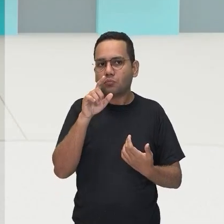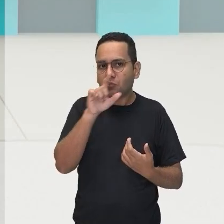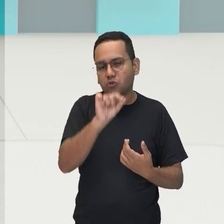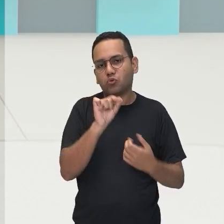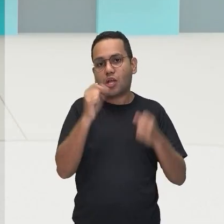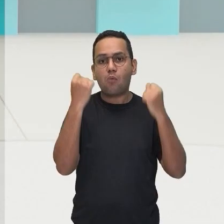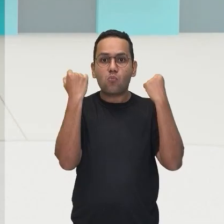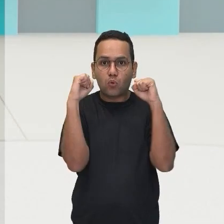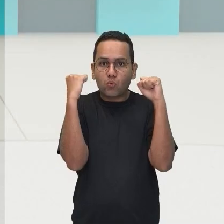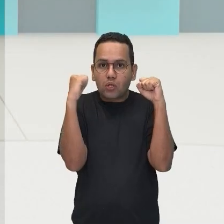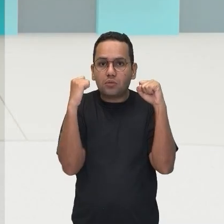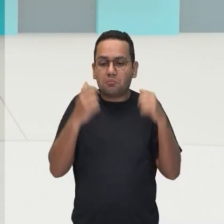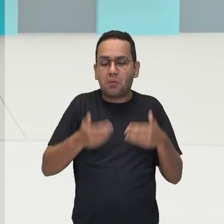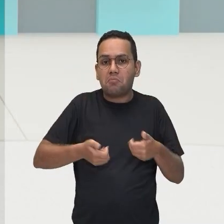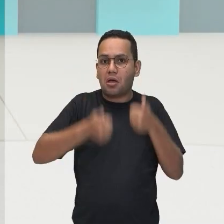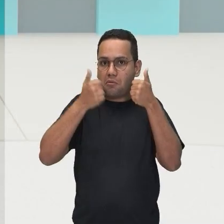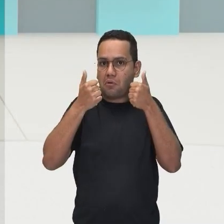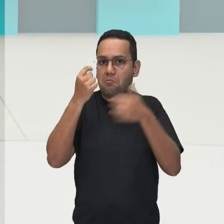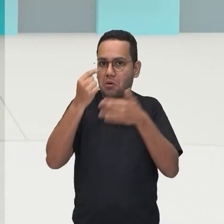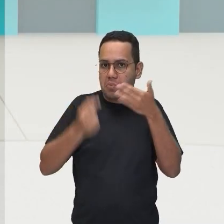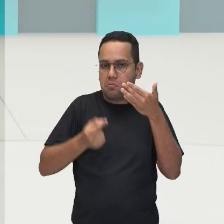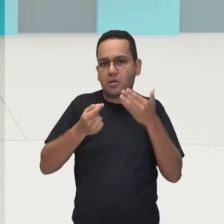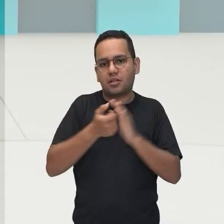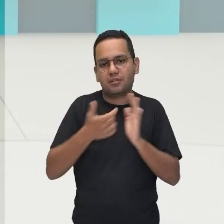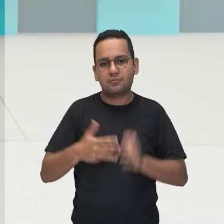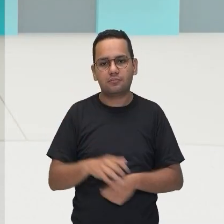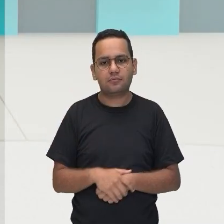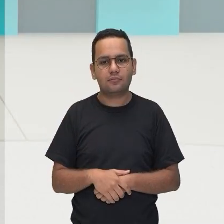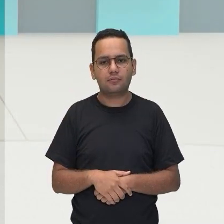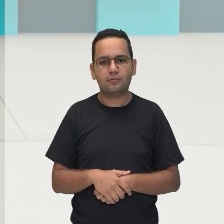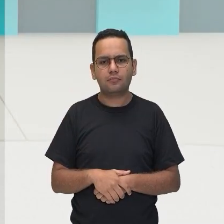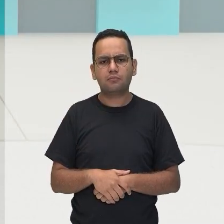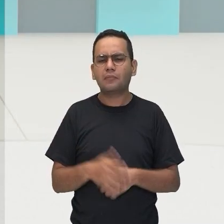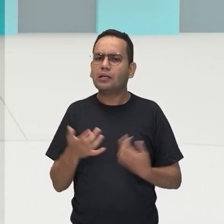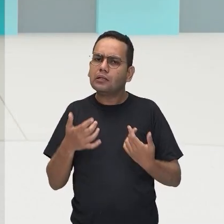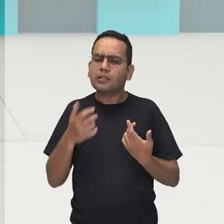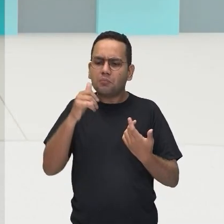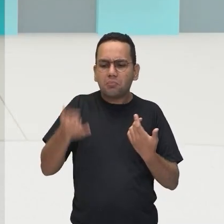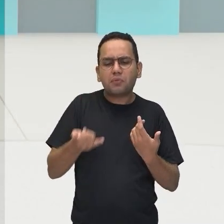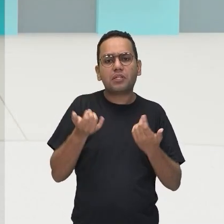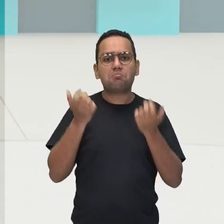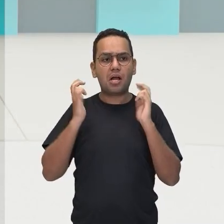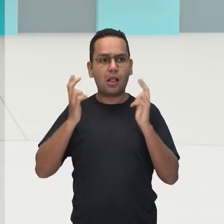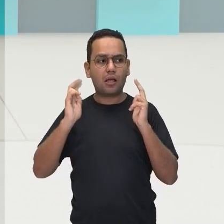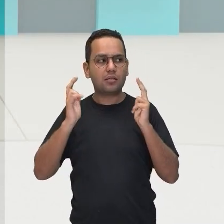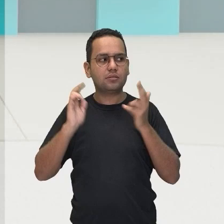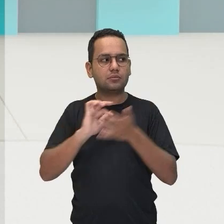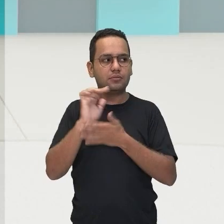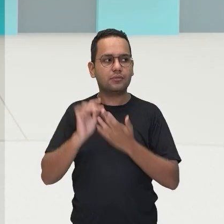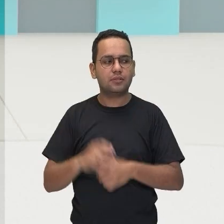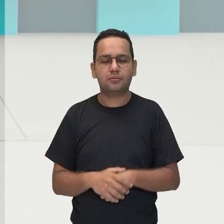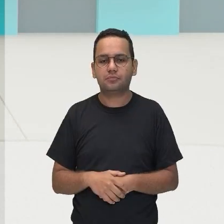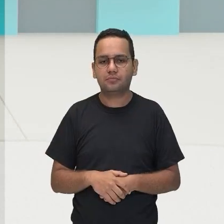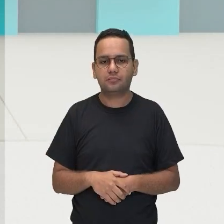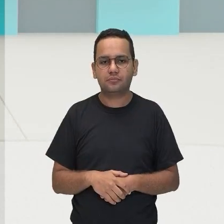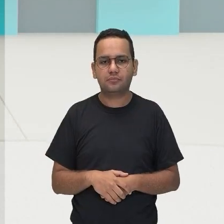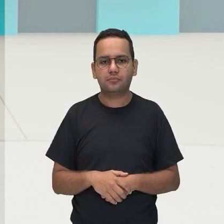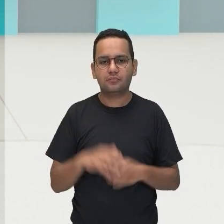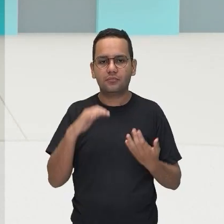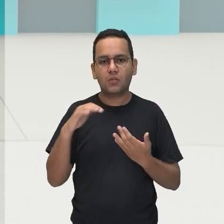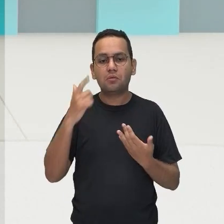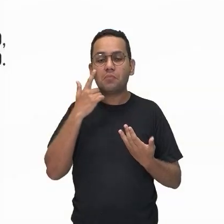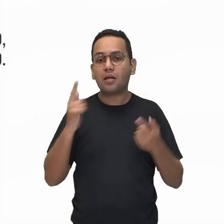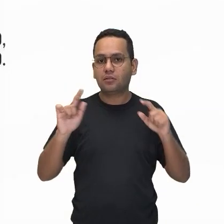aspectos. E também proporciona momentos de lazer. E falando sobre lazer, eu vou trazer aqui uma frase do